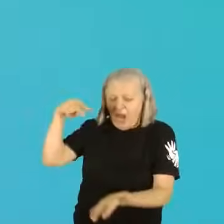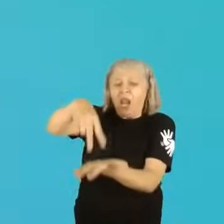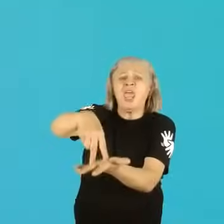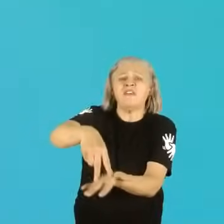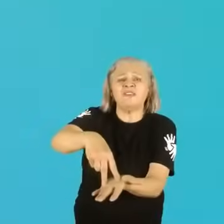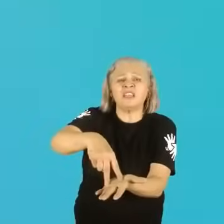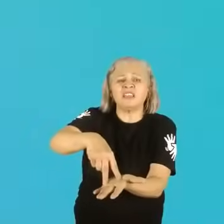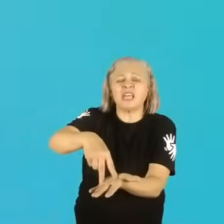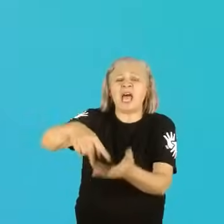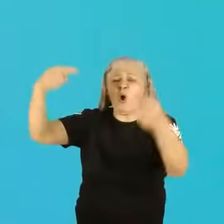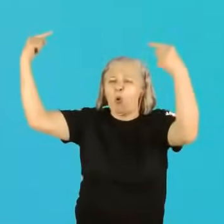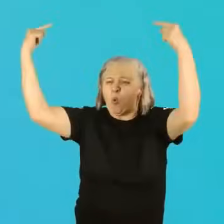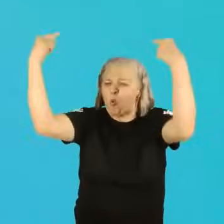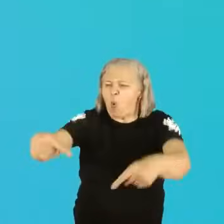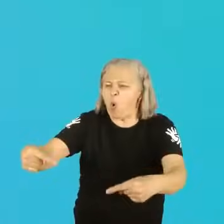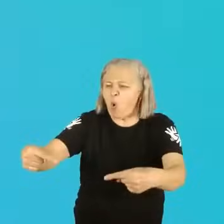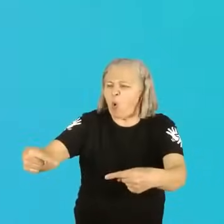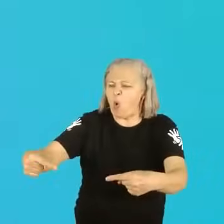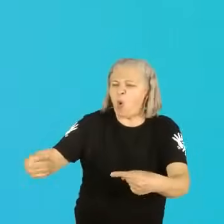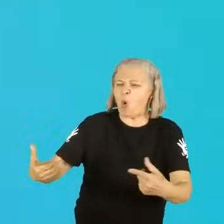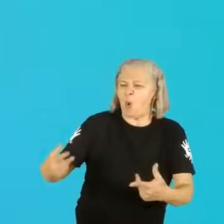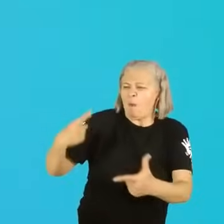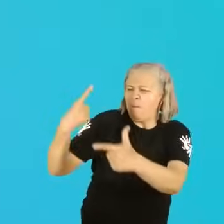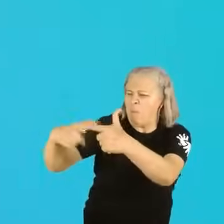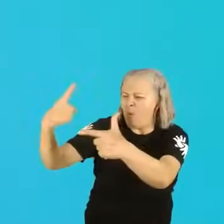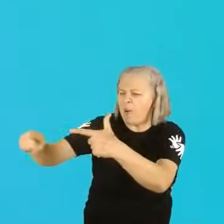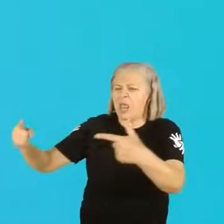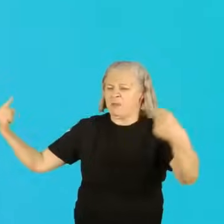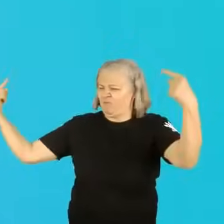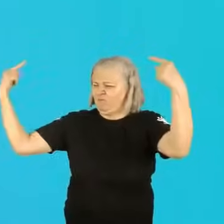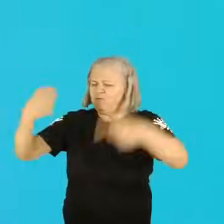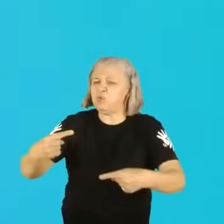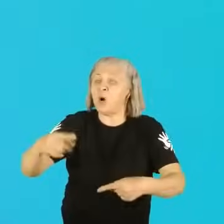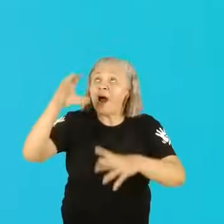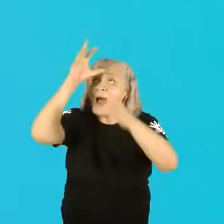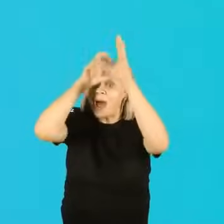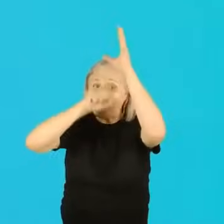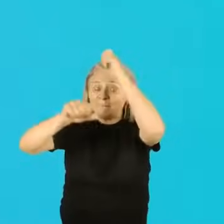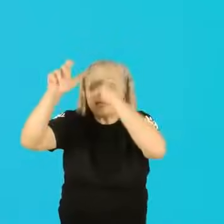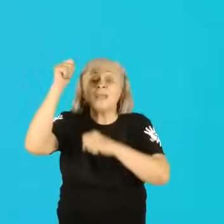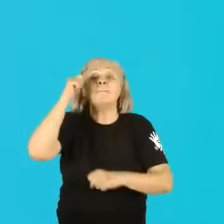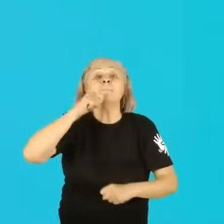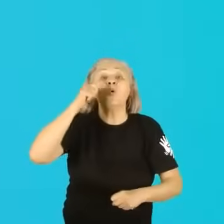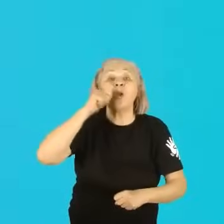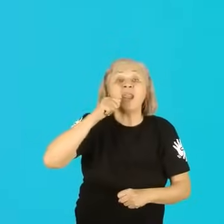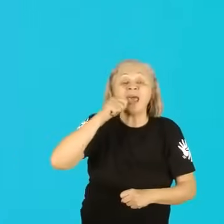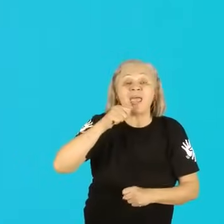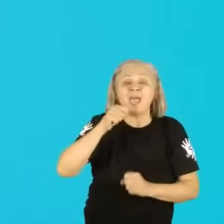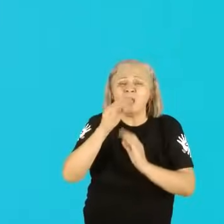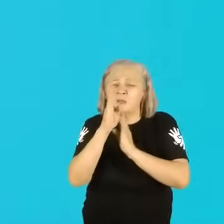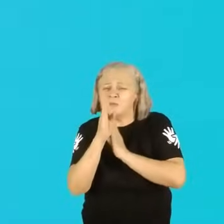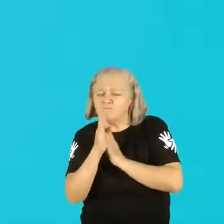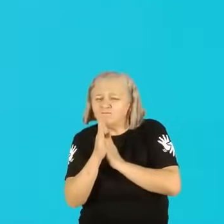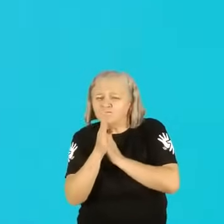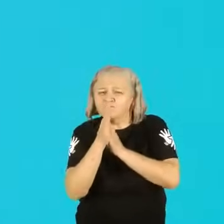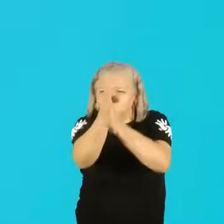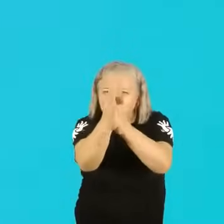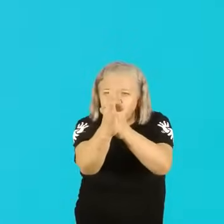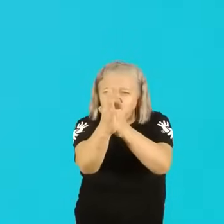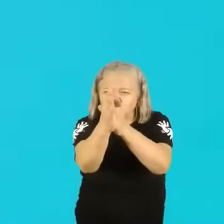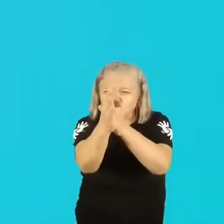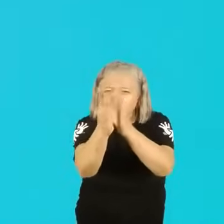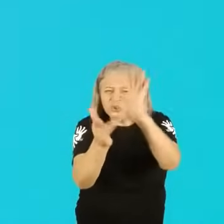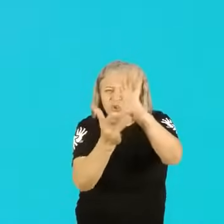ir contra a oposição. E você vai aprender com essa mulher a ir em direção ao